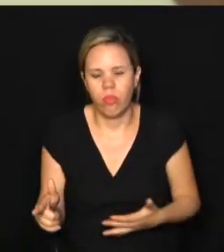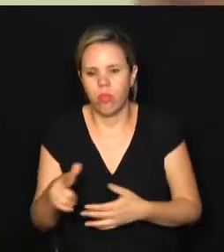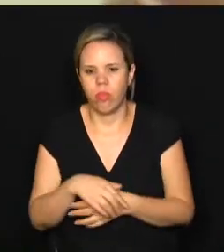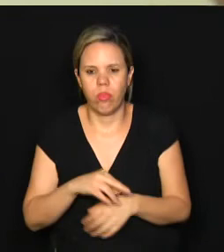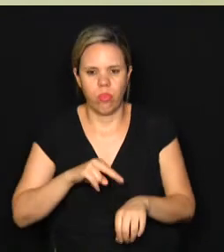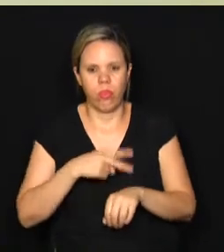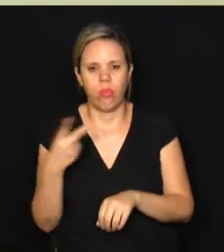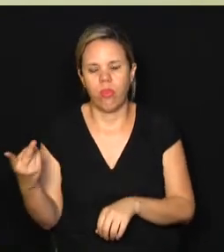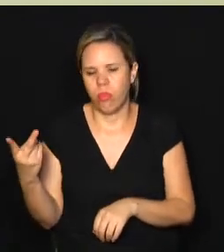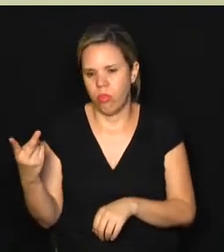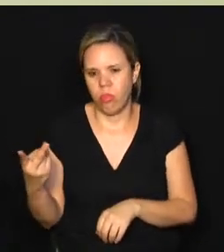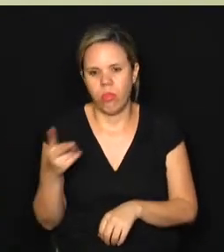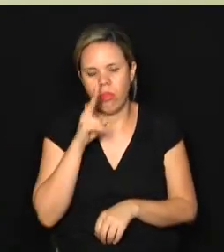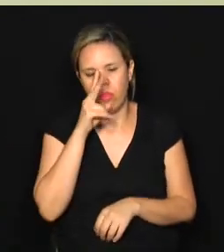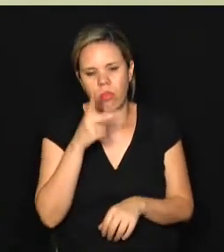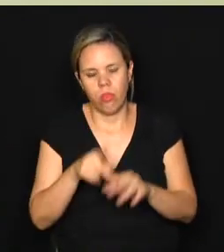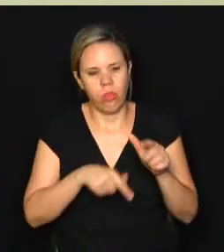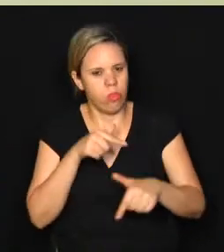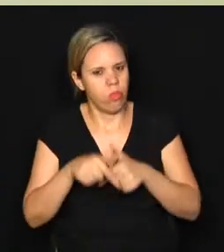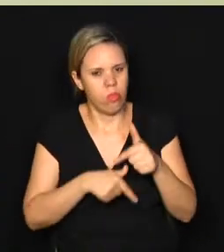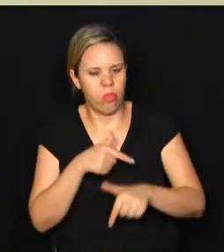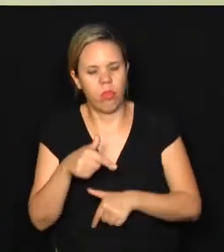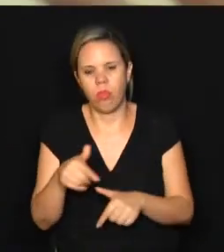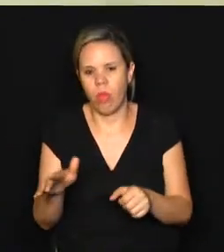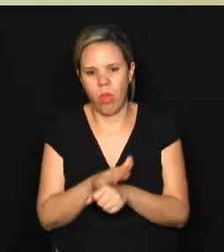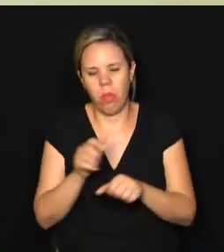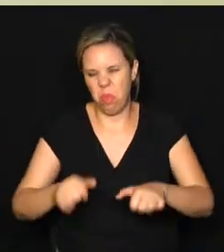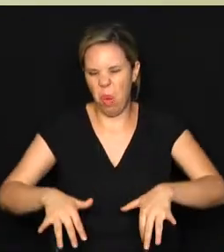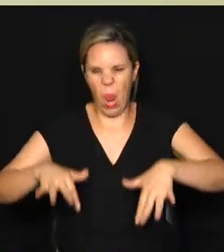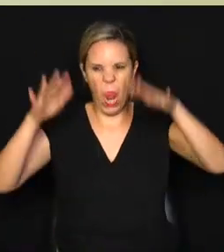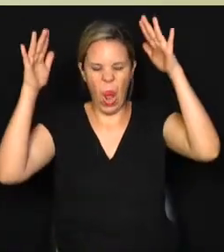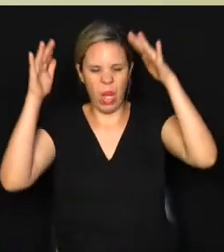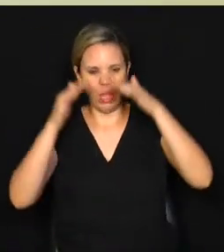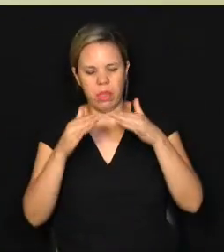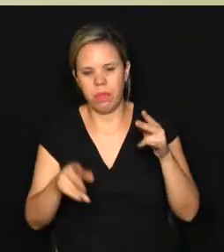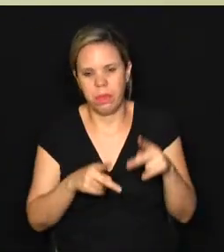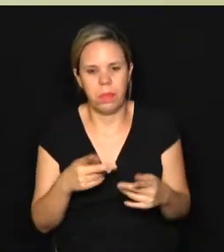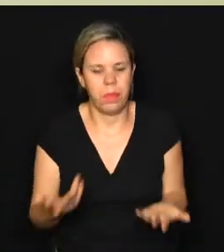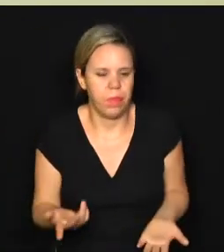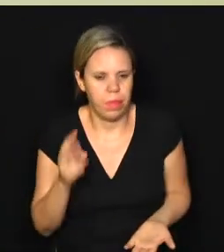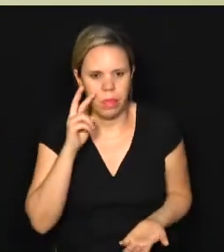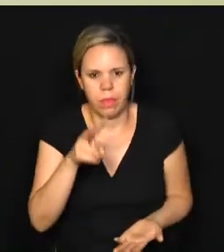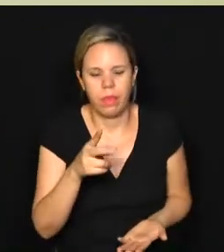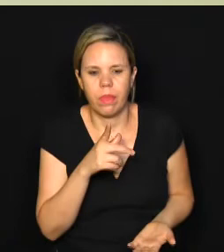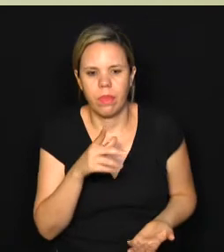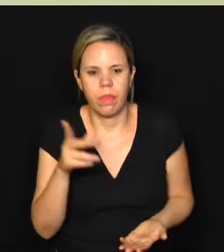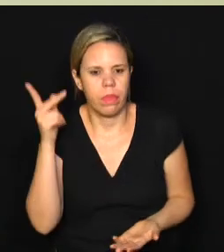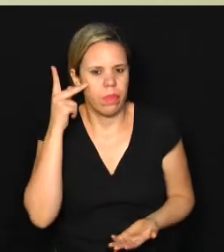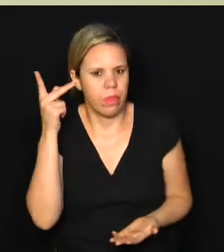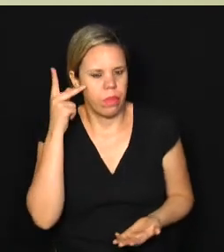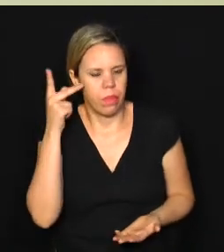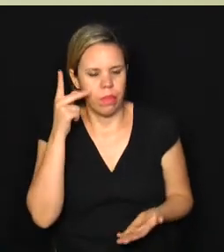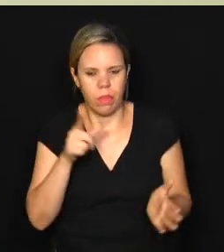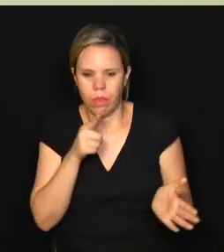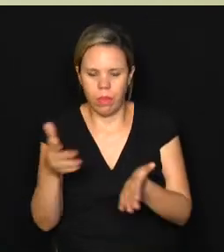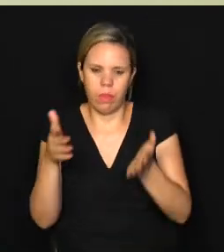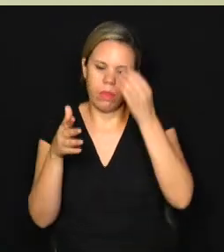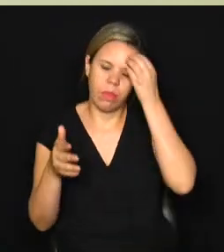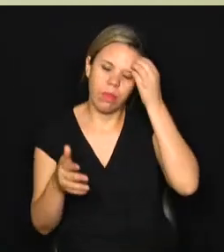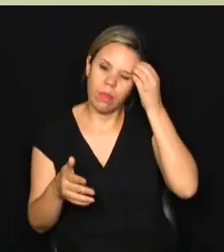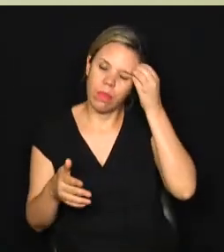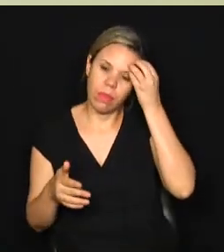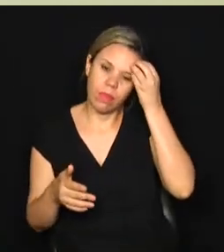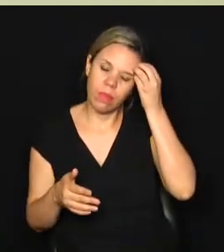ela intensifica os processos de inundação e enchente, e é muito bem isso que a gente viu em São Paulo com a marginal Tietê, né? Impermeabilização